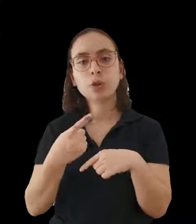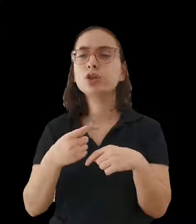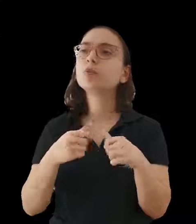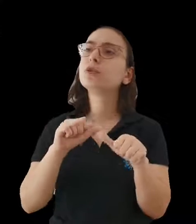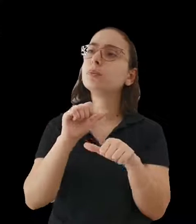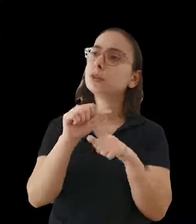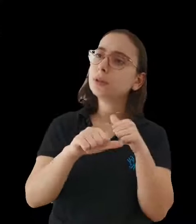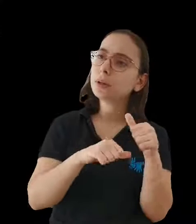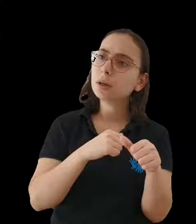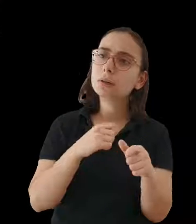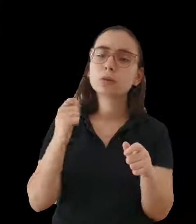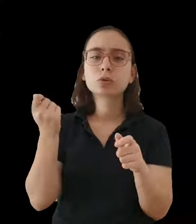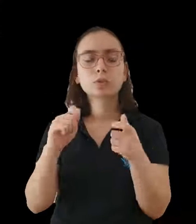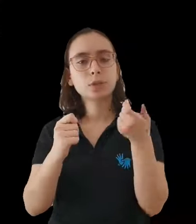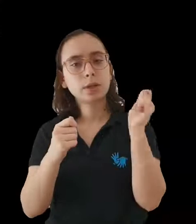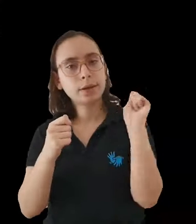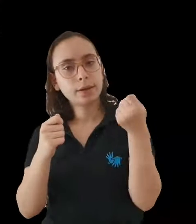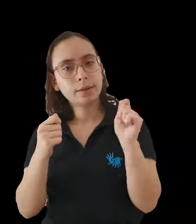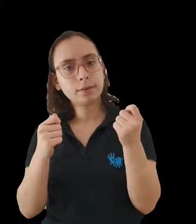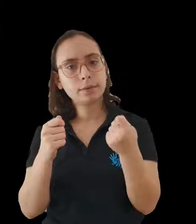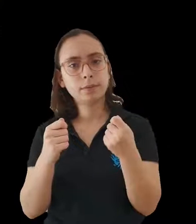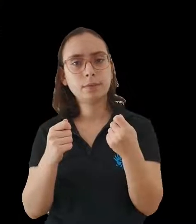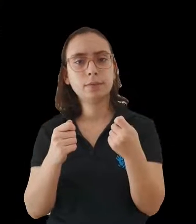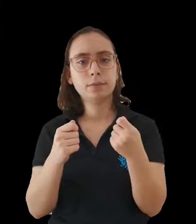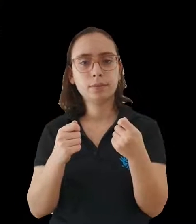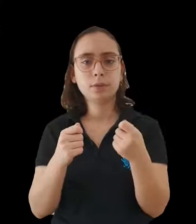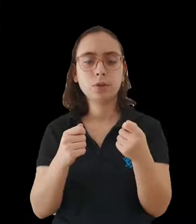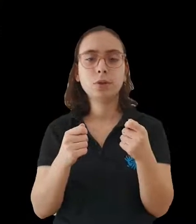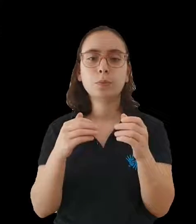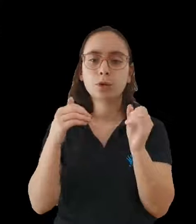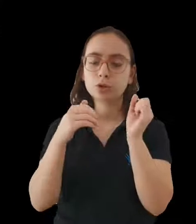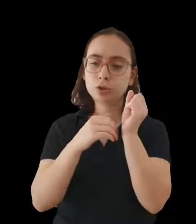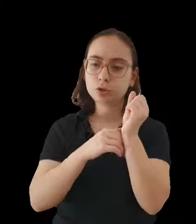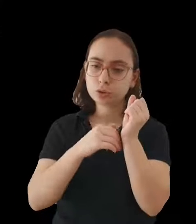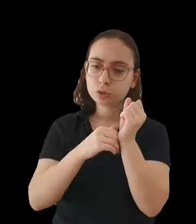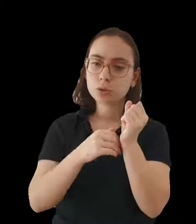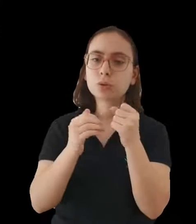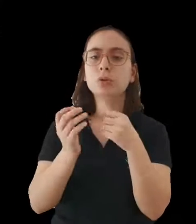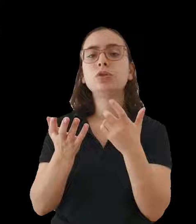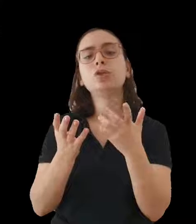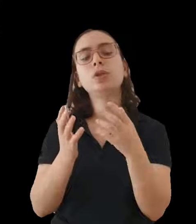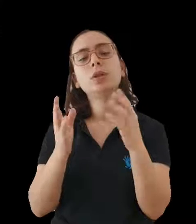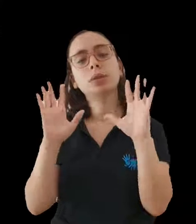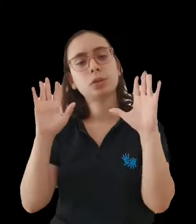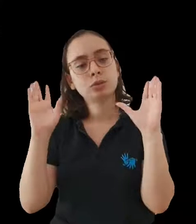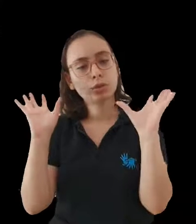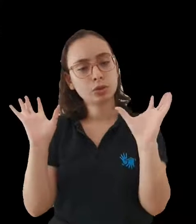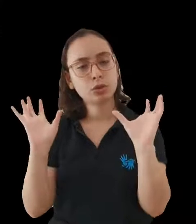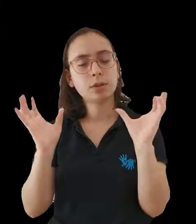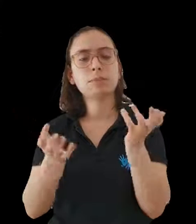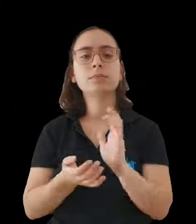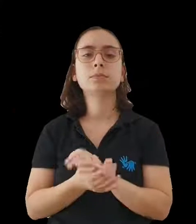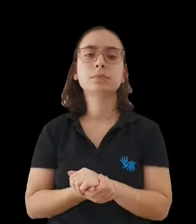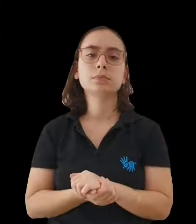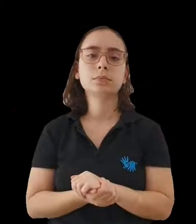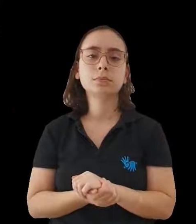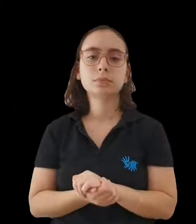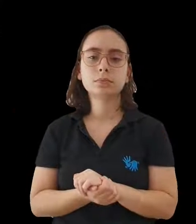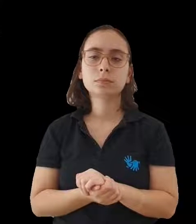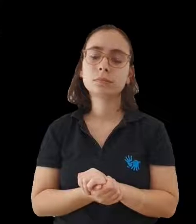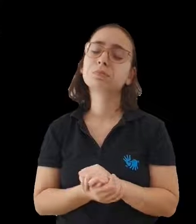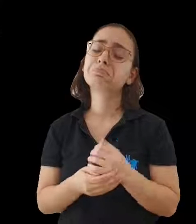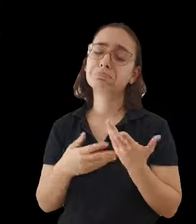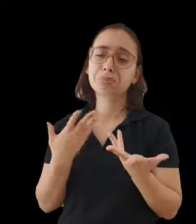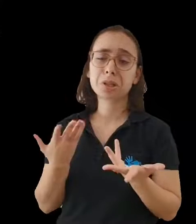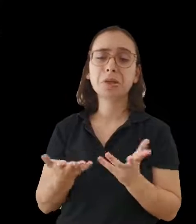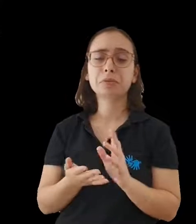os bonecos também podem ficar escondidos atrás do castelo, tá? Então são algumas alternativas para essa